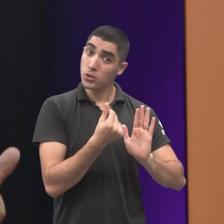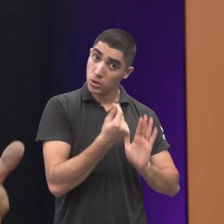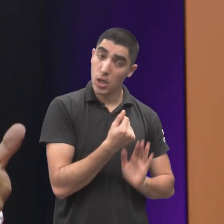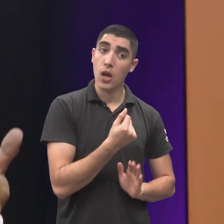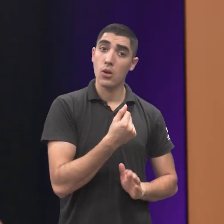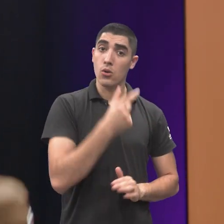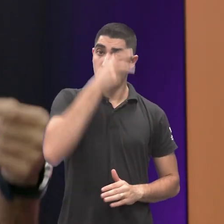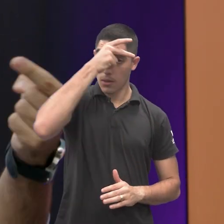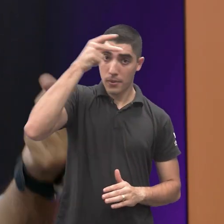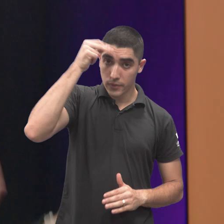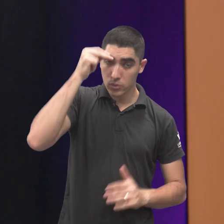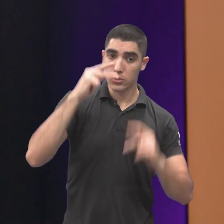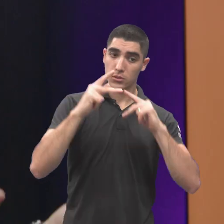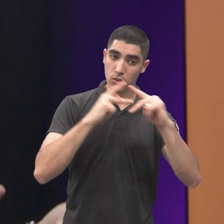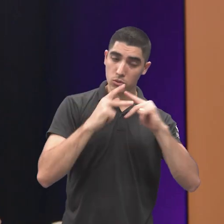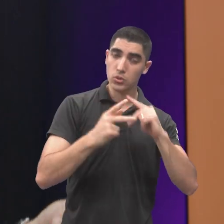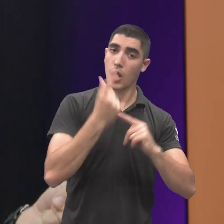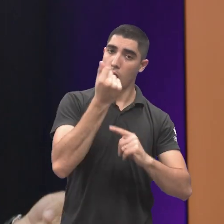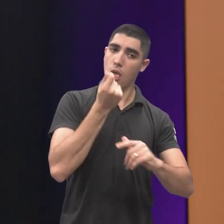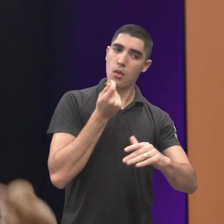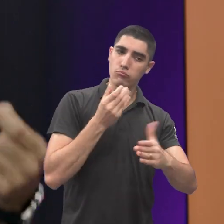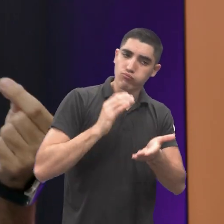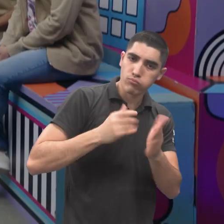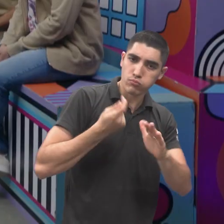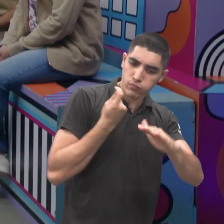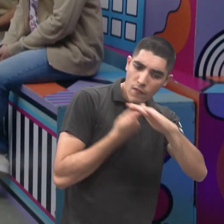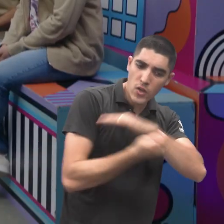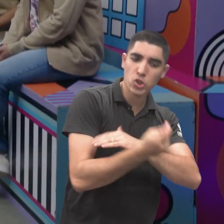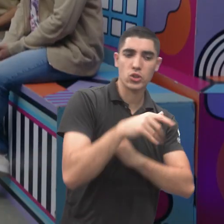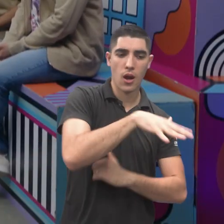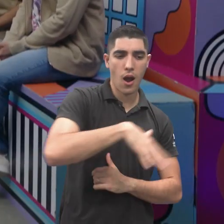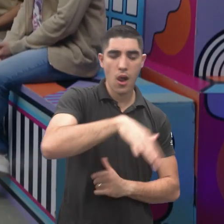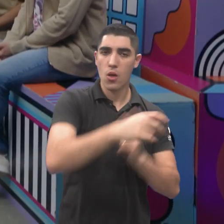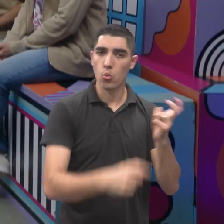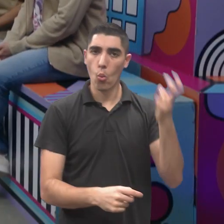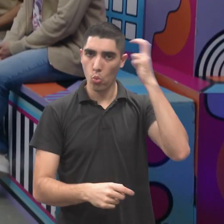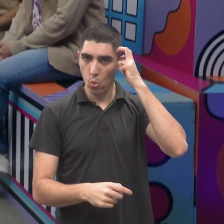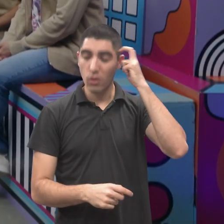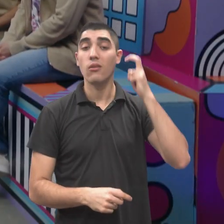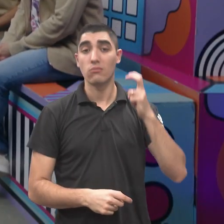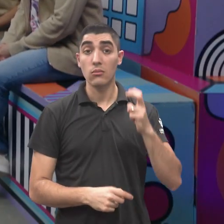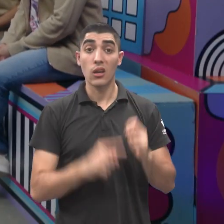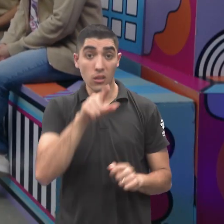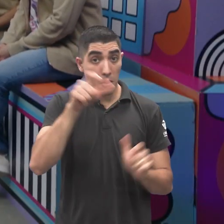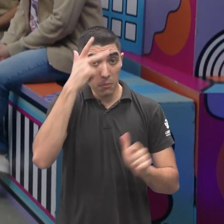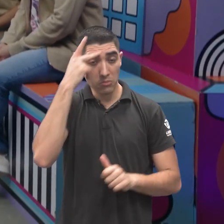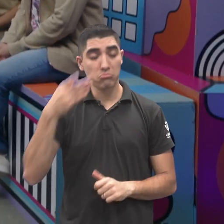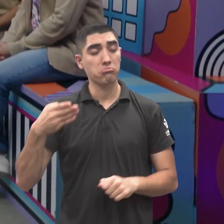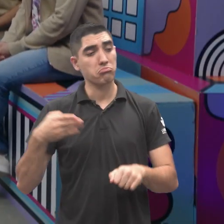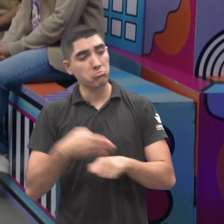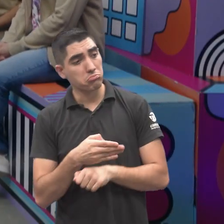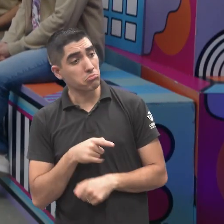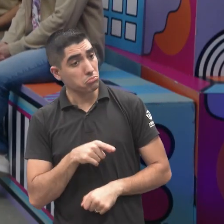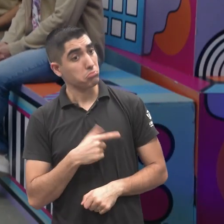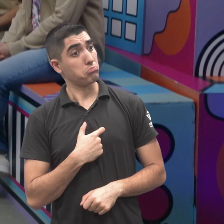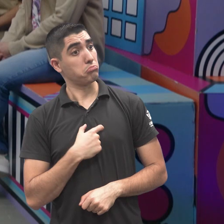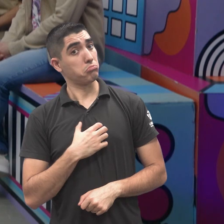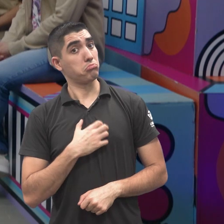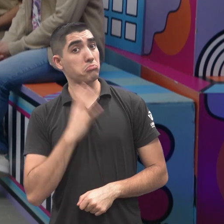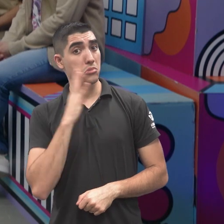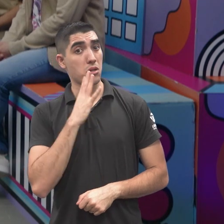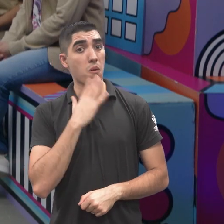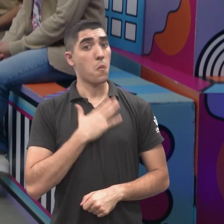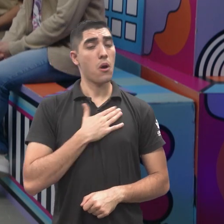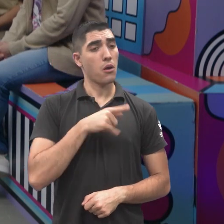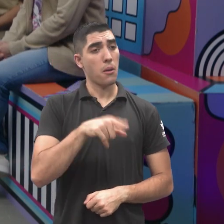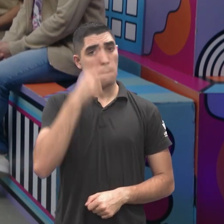do município, que se atenta à importância da cultura para transformar a sociedade. E quem passa lá pode ser um incentivo à cidadania e à cultura. Às vezes